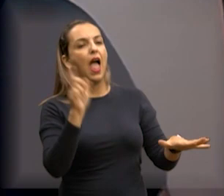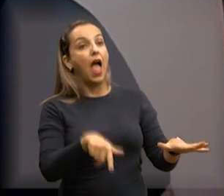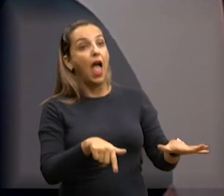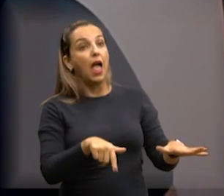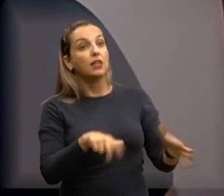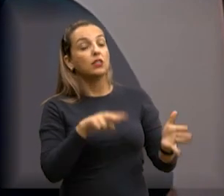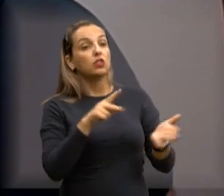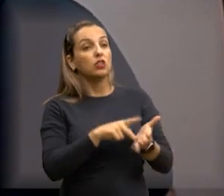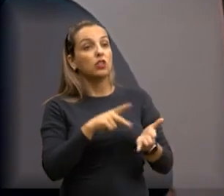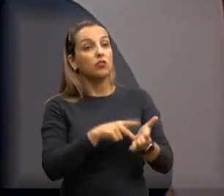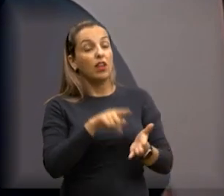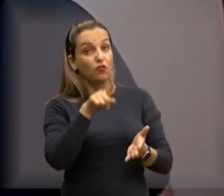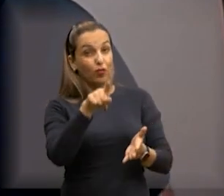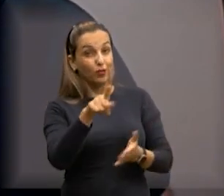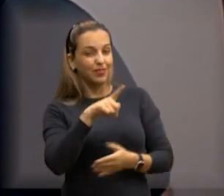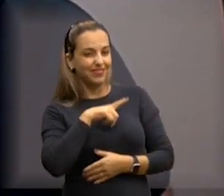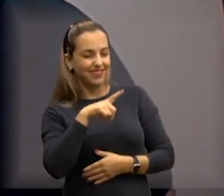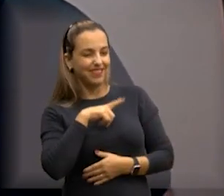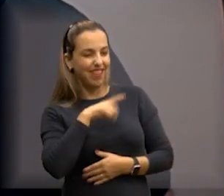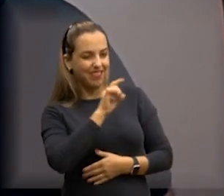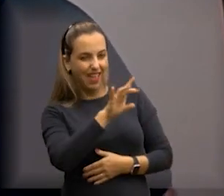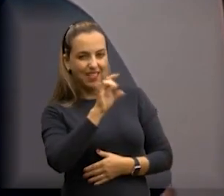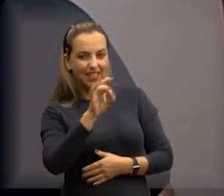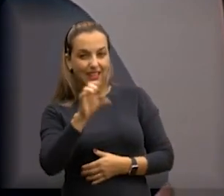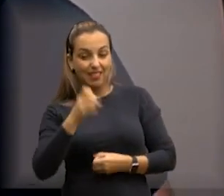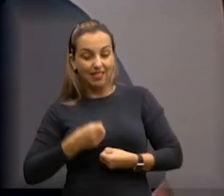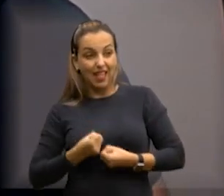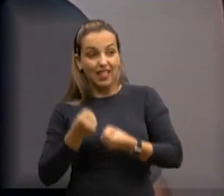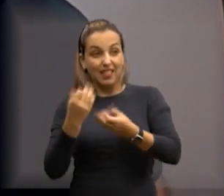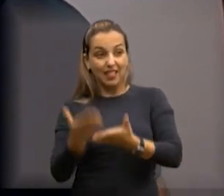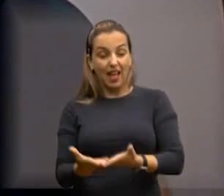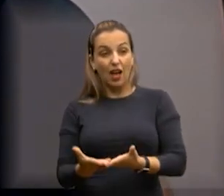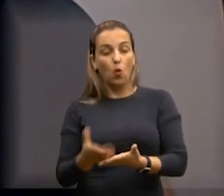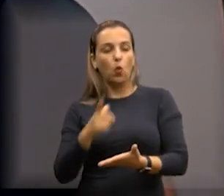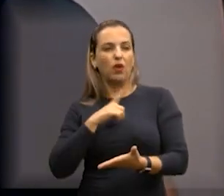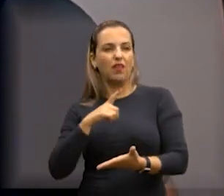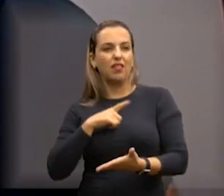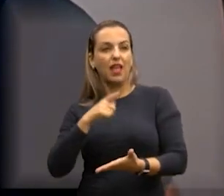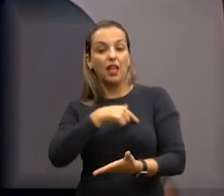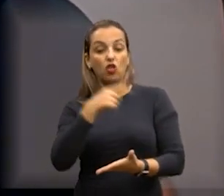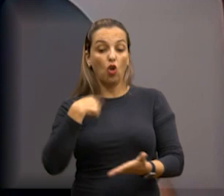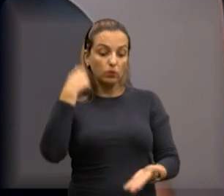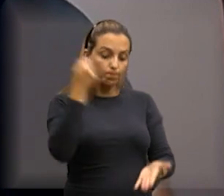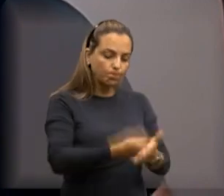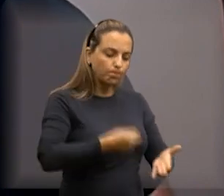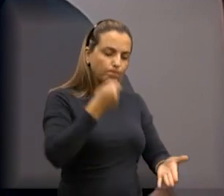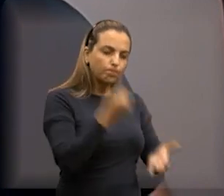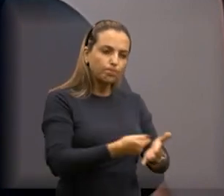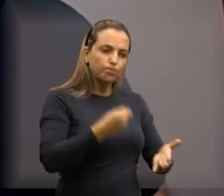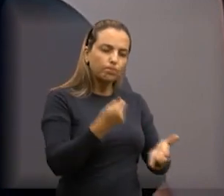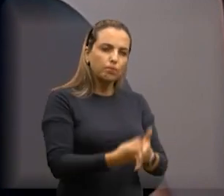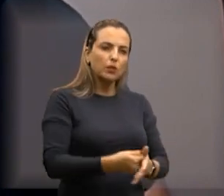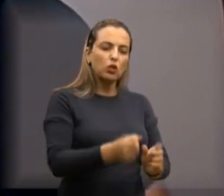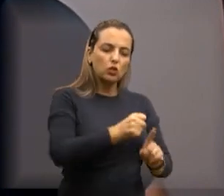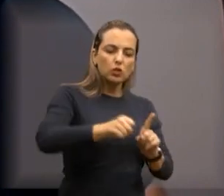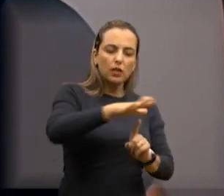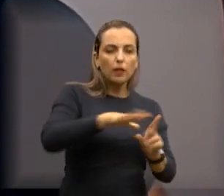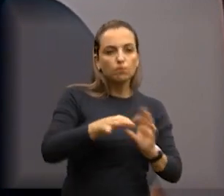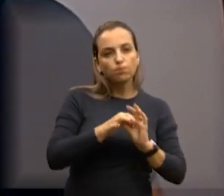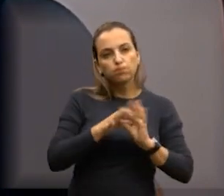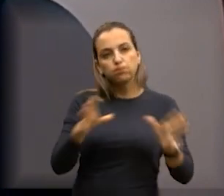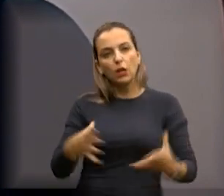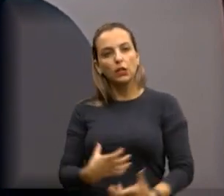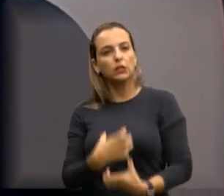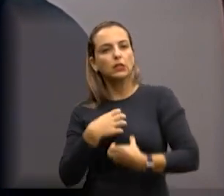é aquilo que vocês têm. Cada um só dá aquilo que tem. E nós vamos lutar muito para livrar a sociedade desse sentimento